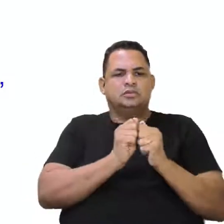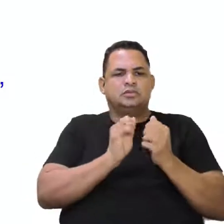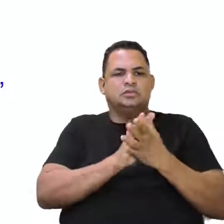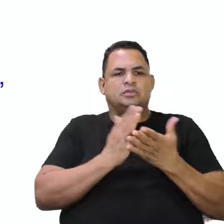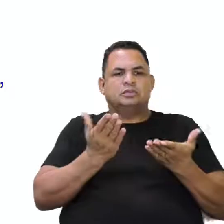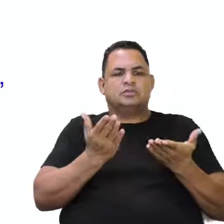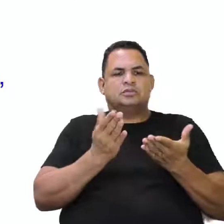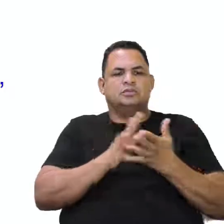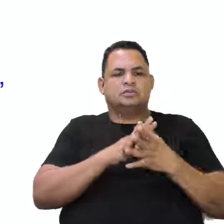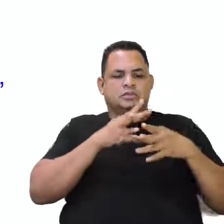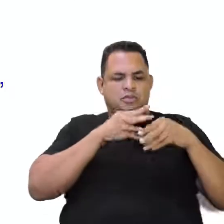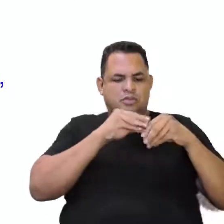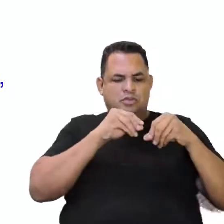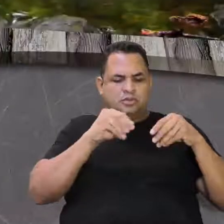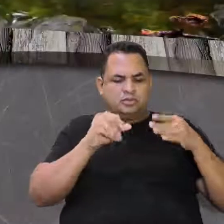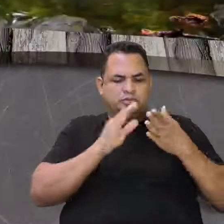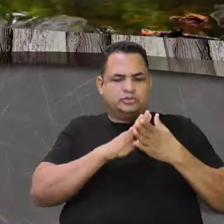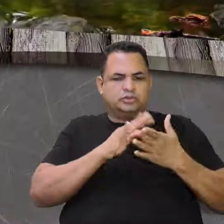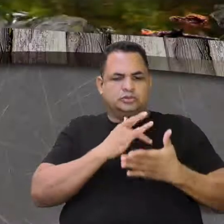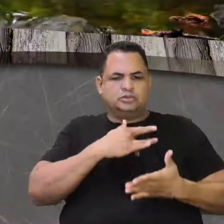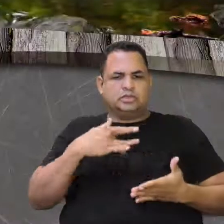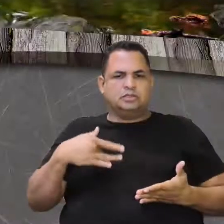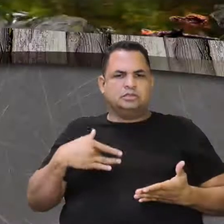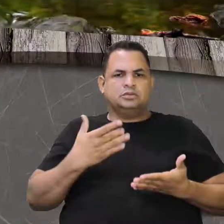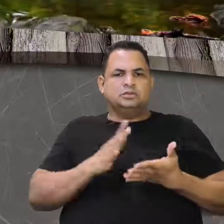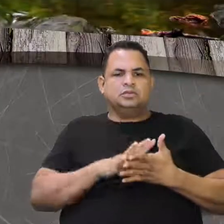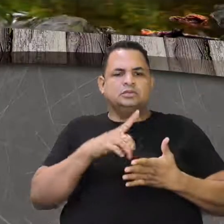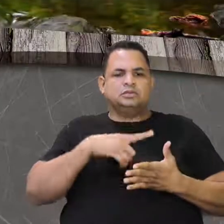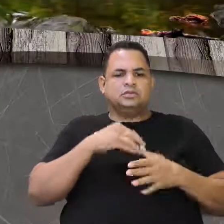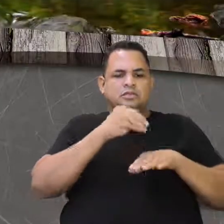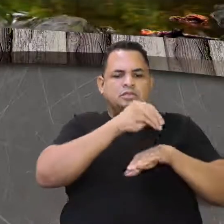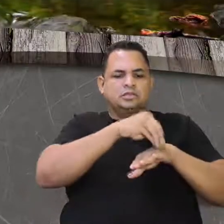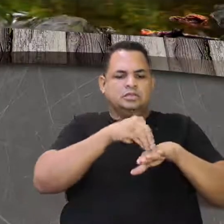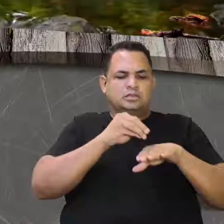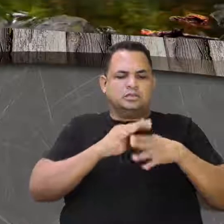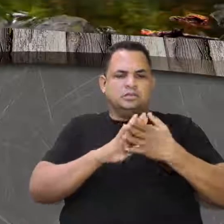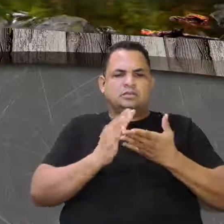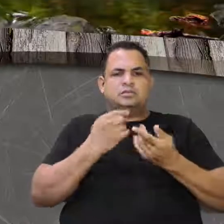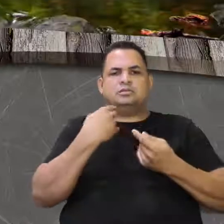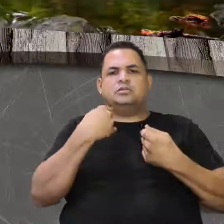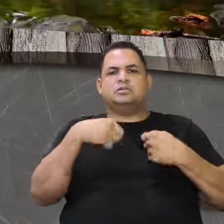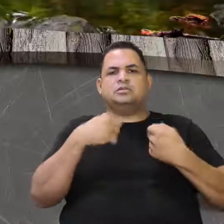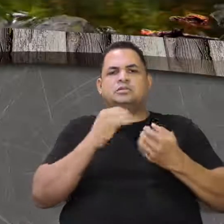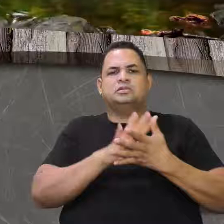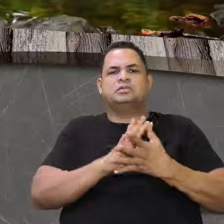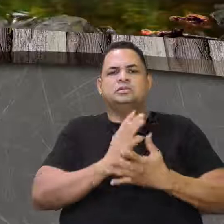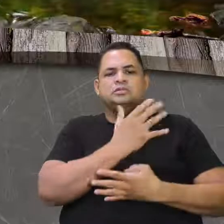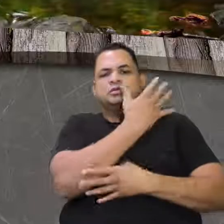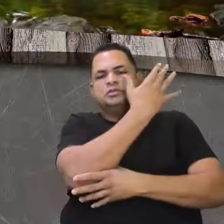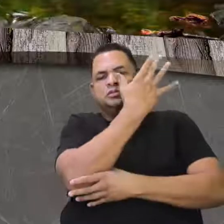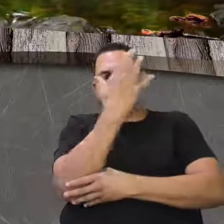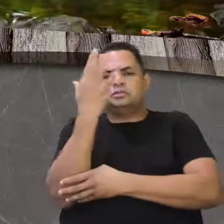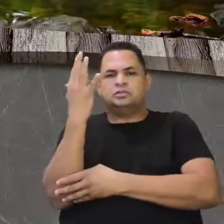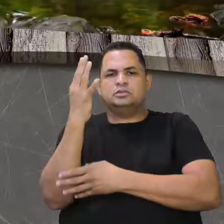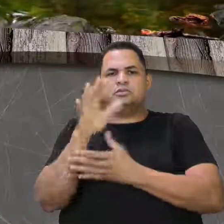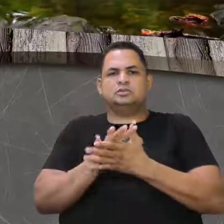vai fazer com que esse solo seja saudável e tenha os nutrientes necessários para manter toda essa floresta que está sobre ele e todos